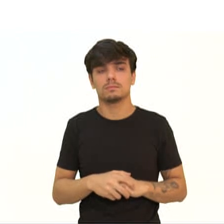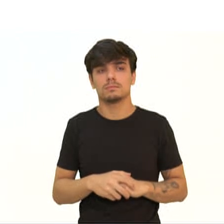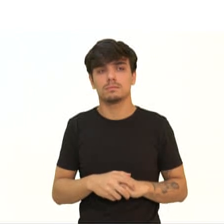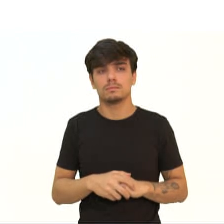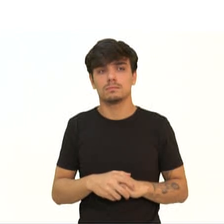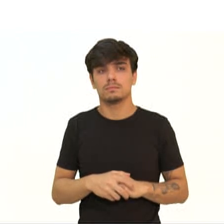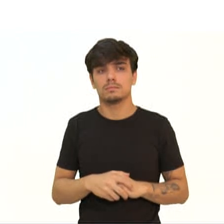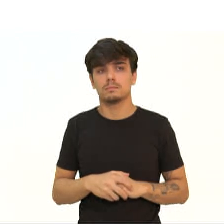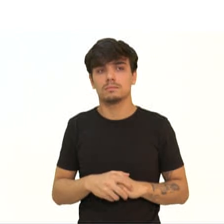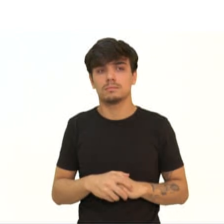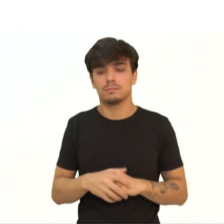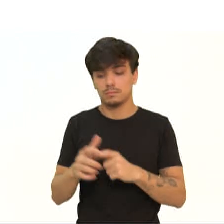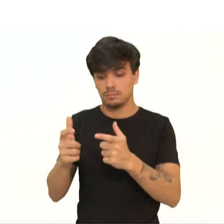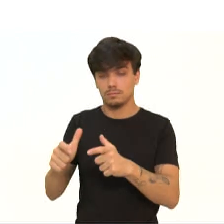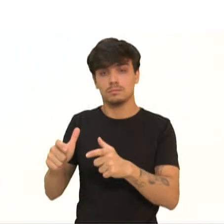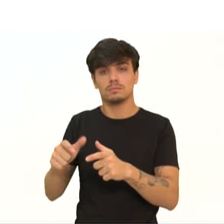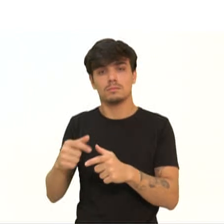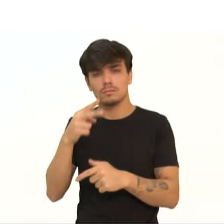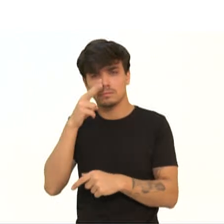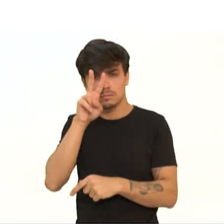legal também para falar sobre futurismo.